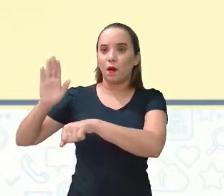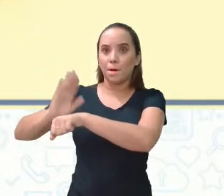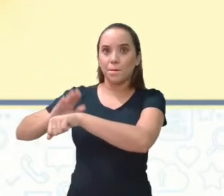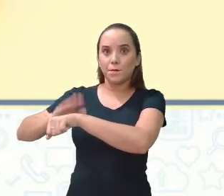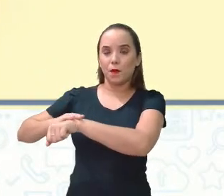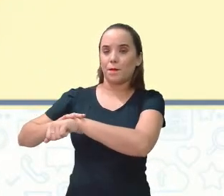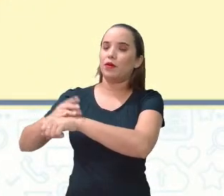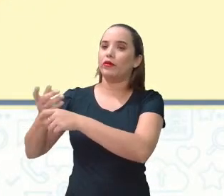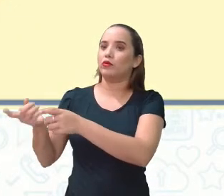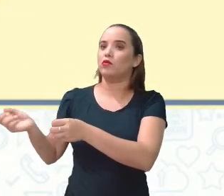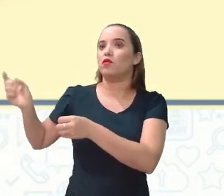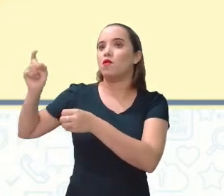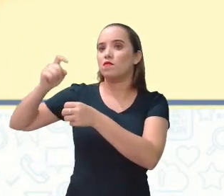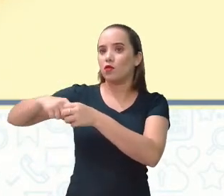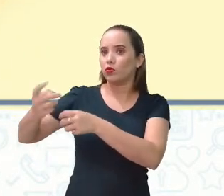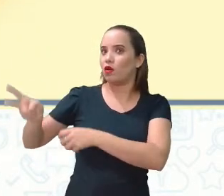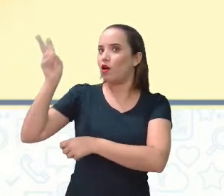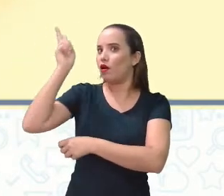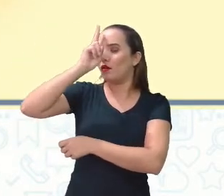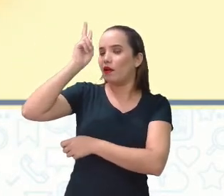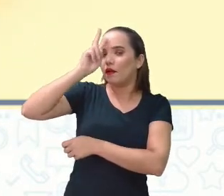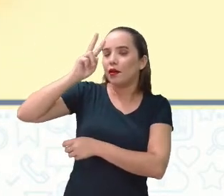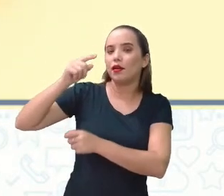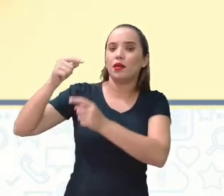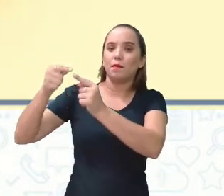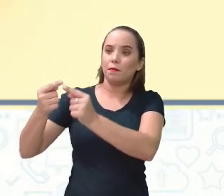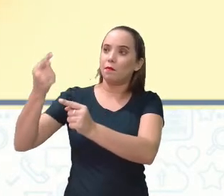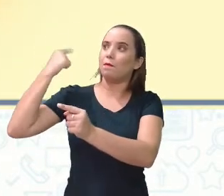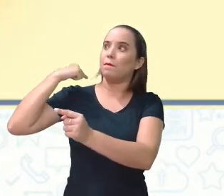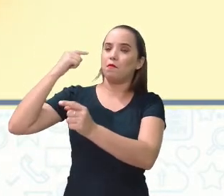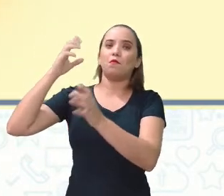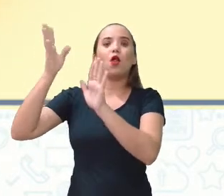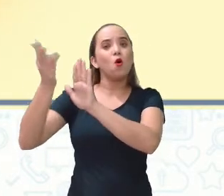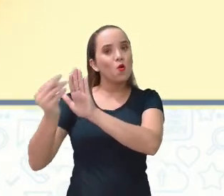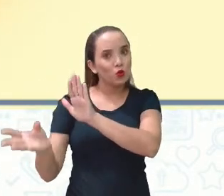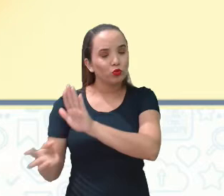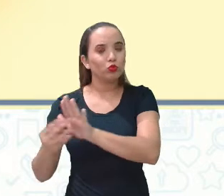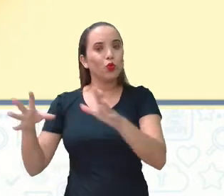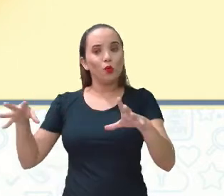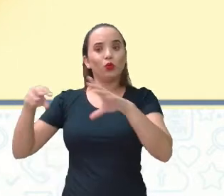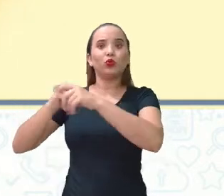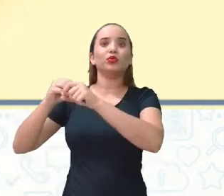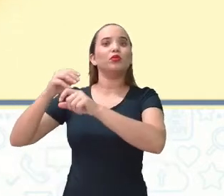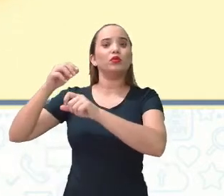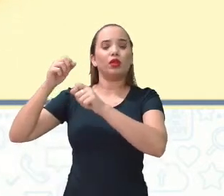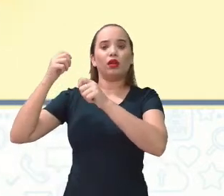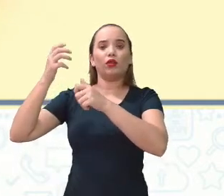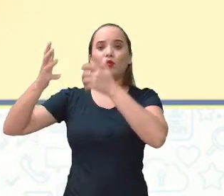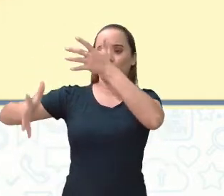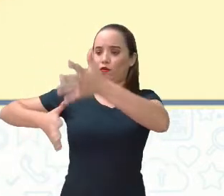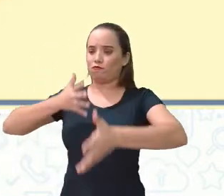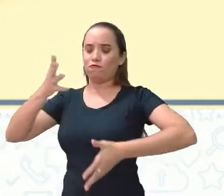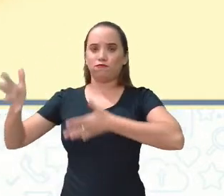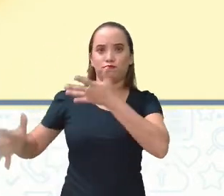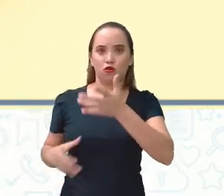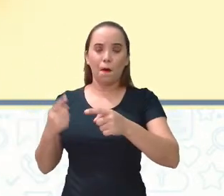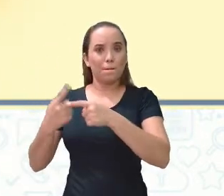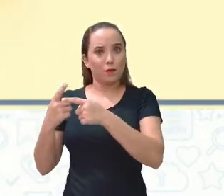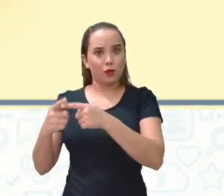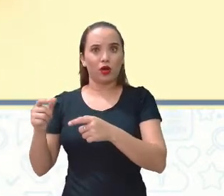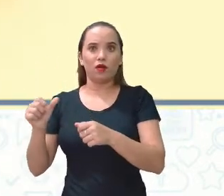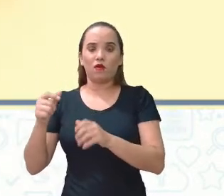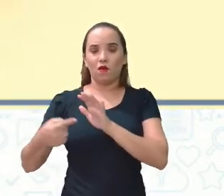síntese. Importante porque permite retomar os principais pontos da exposição e porque constitui uma fase de transição entre a